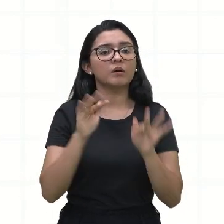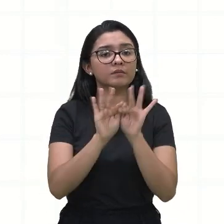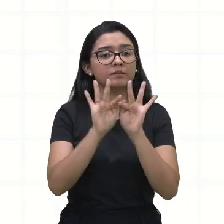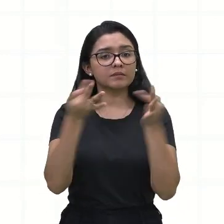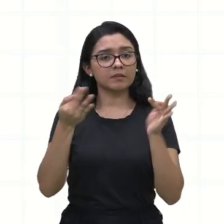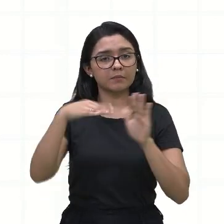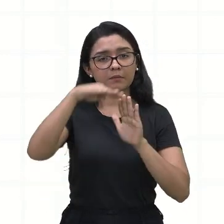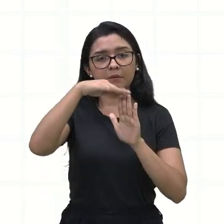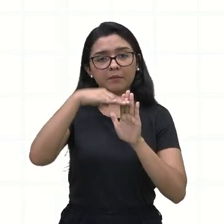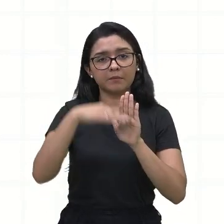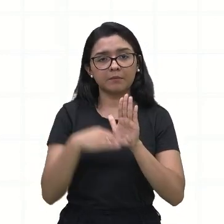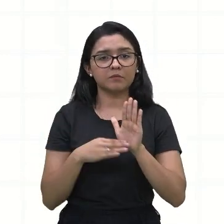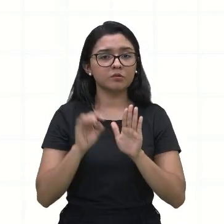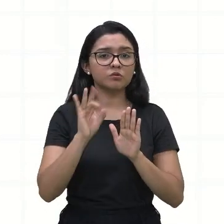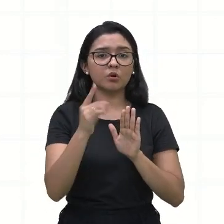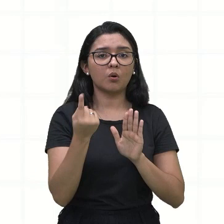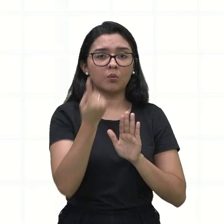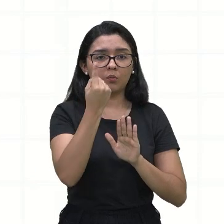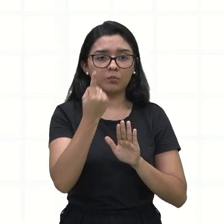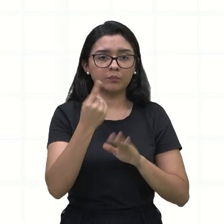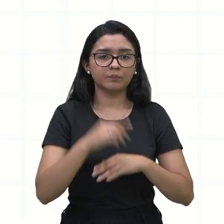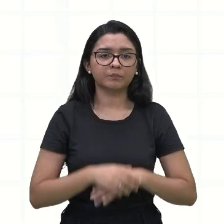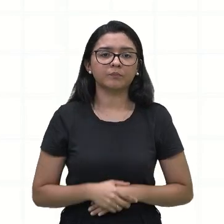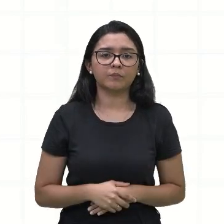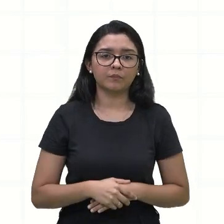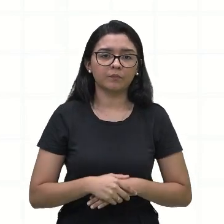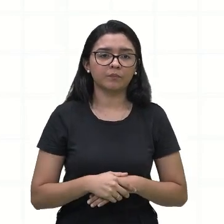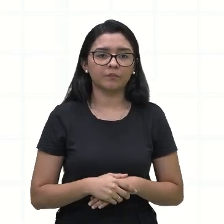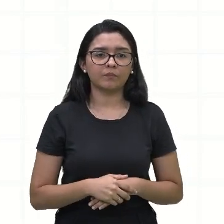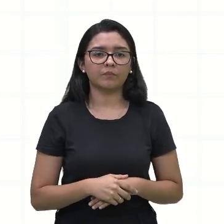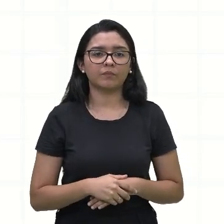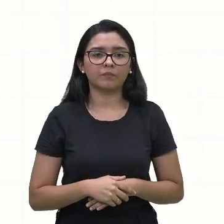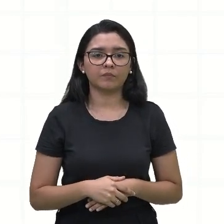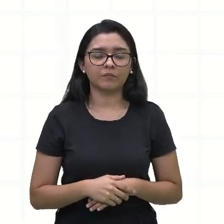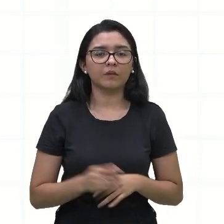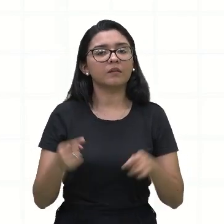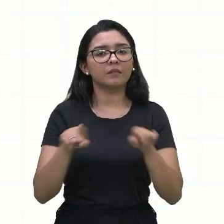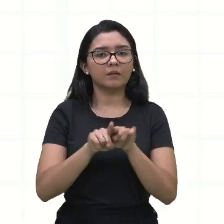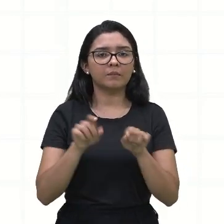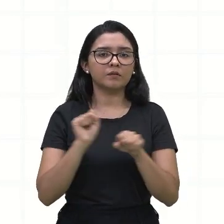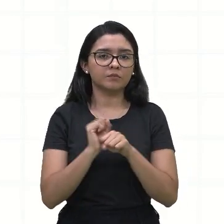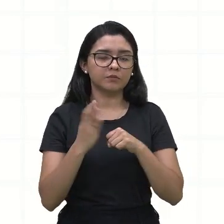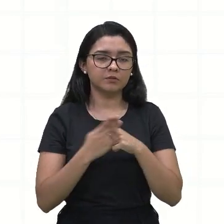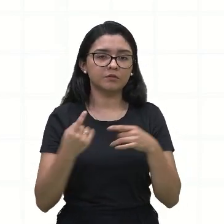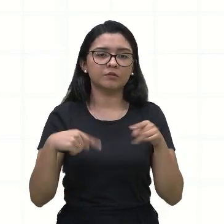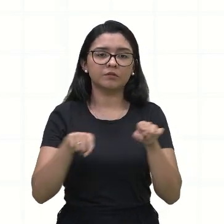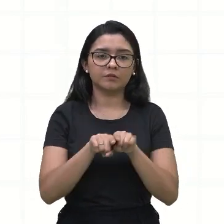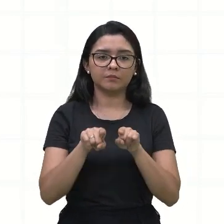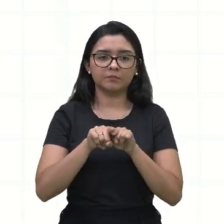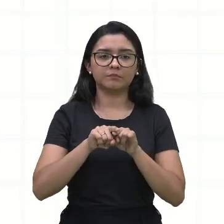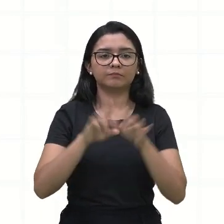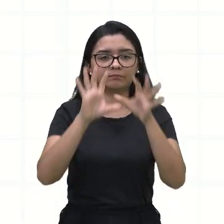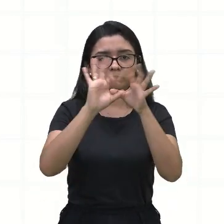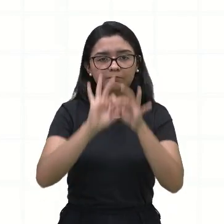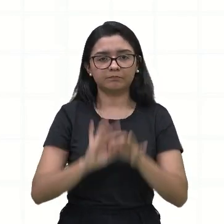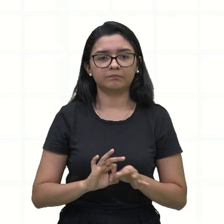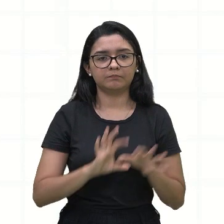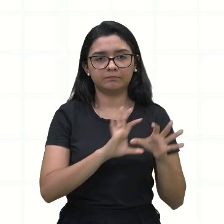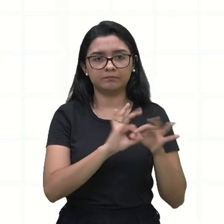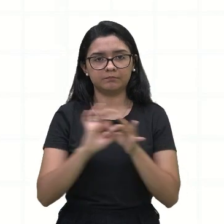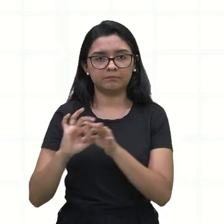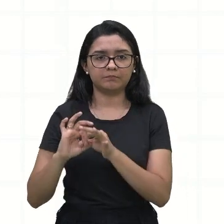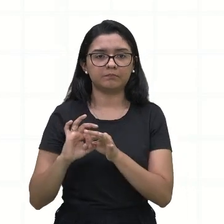que apresentam apenas um artigo e um verbo ou substantivo durante todo o poema, e a coerência do texto induz o leitor